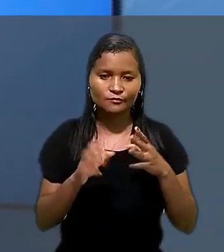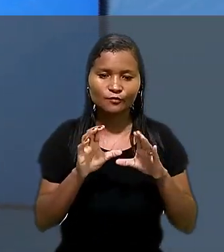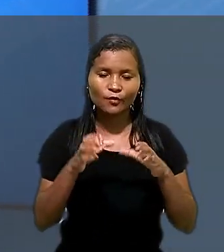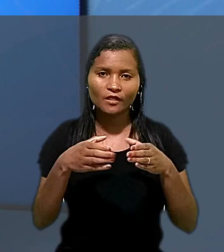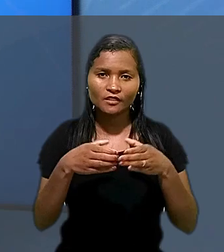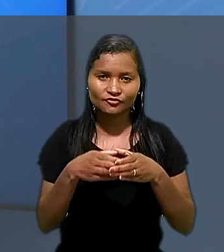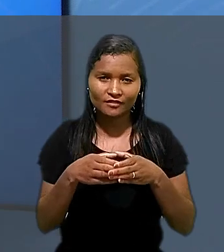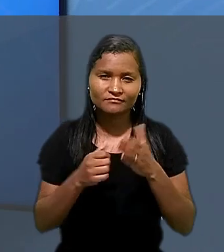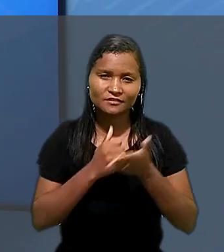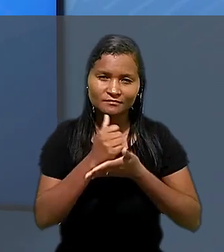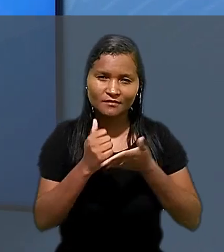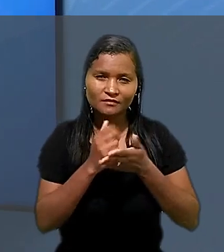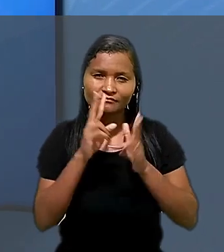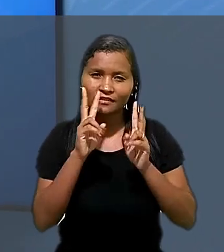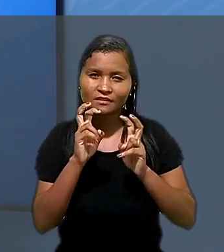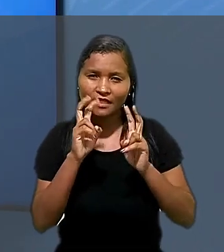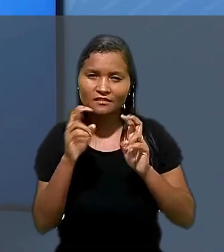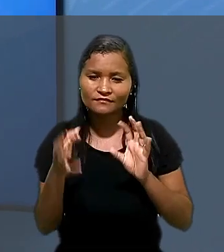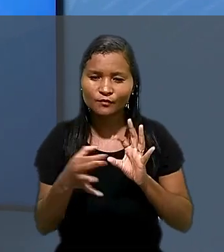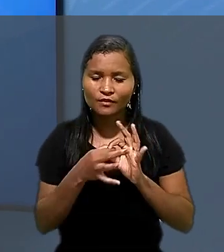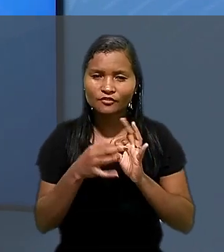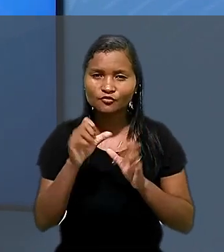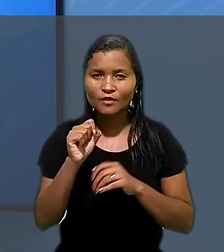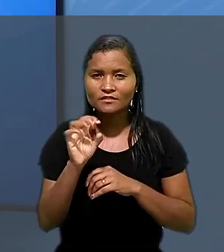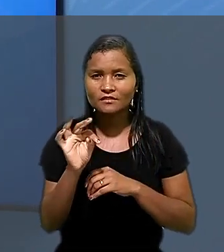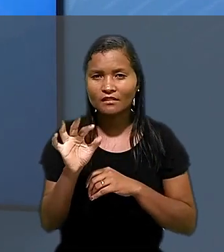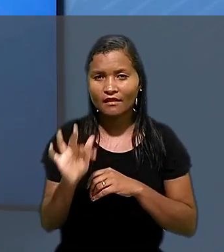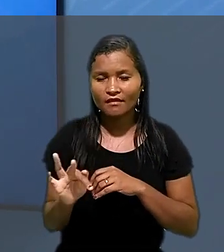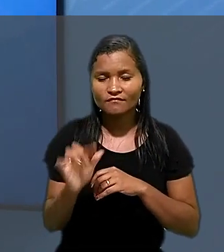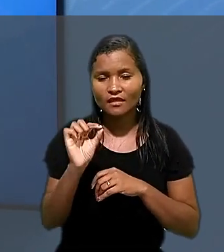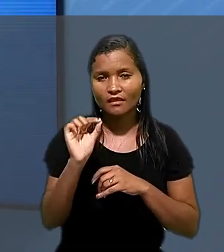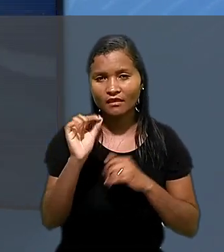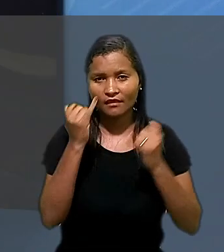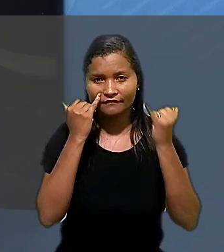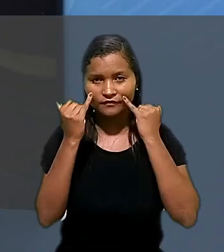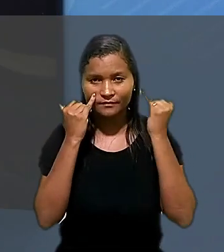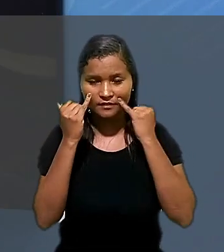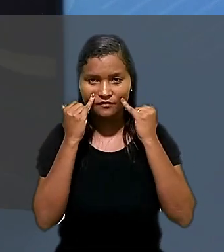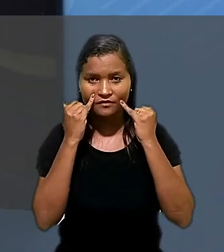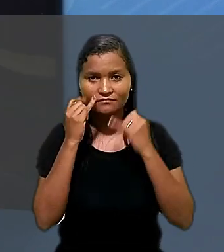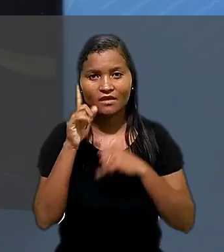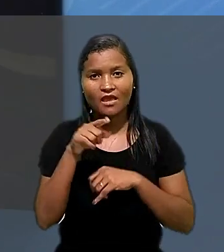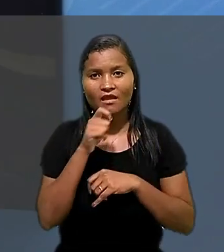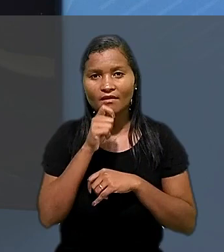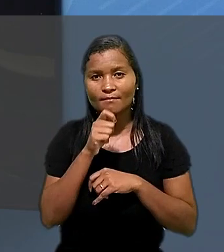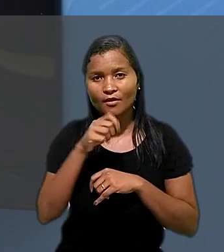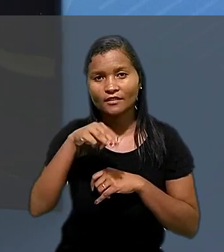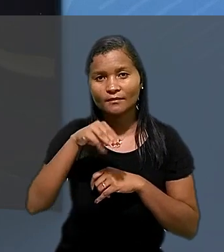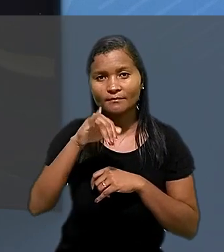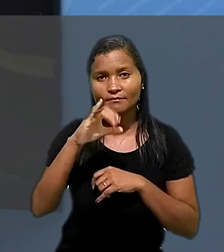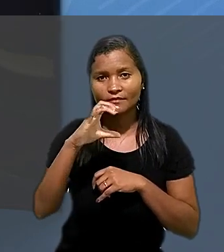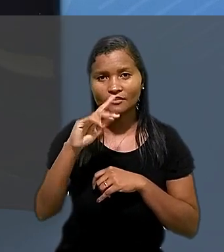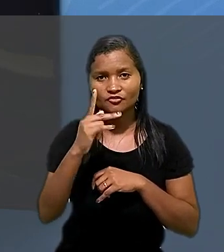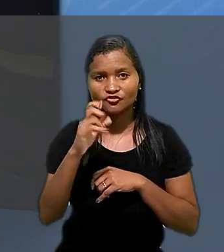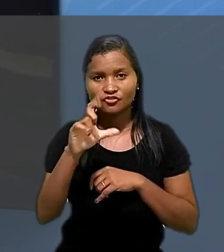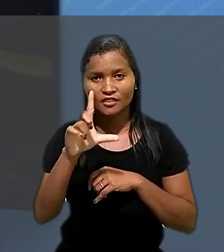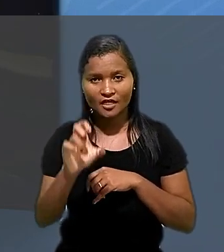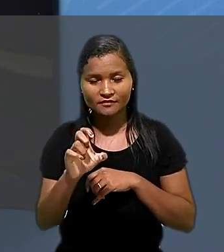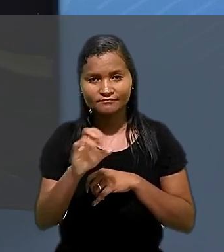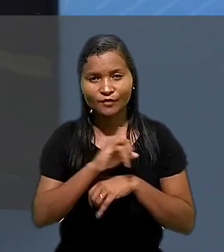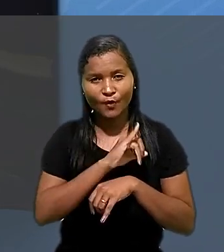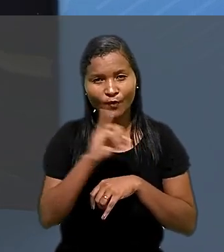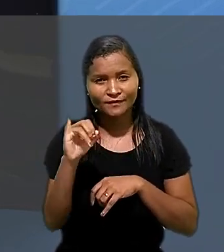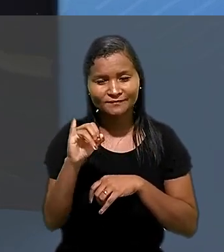se baseou em tese vinculante do Supremo Tribunal Federal. E quem tem as informações para a gente é a repórter Michele Chiapa.